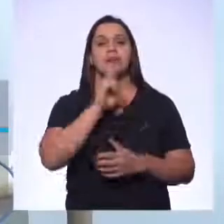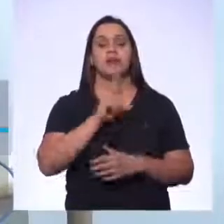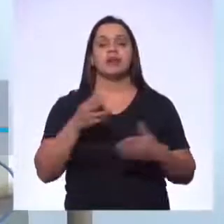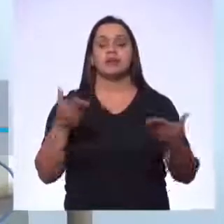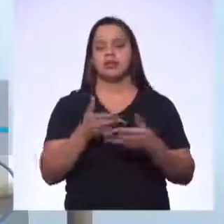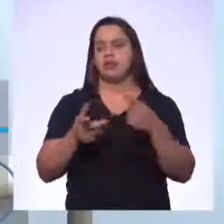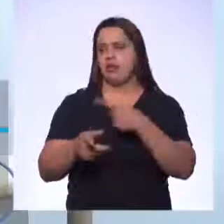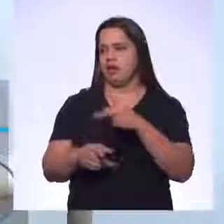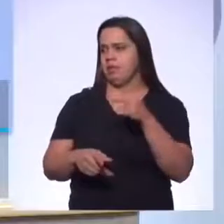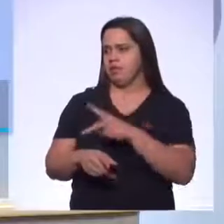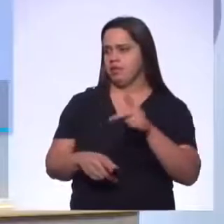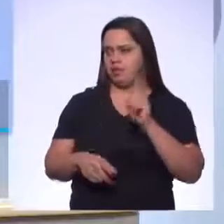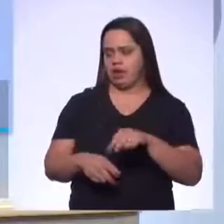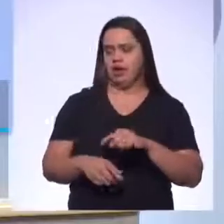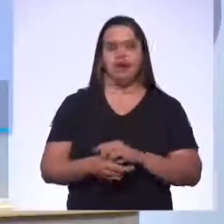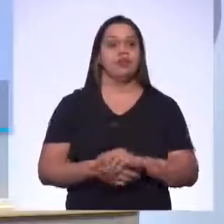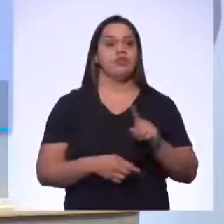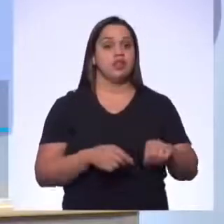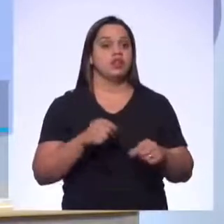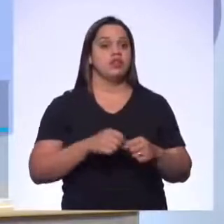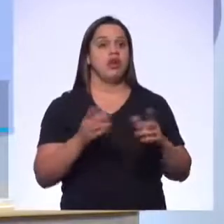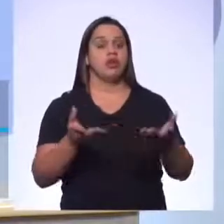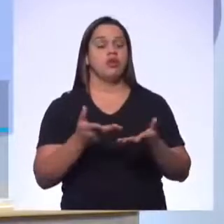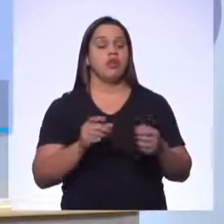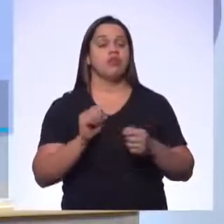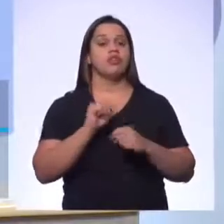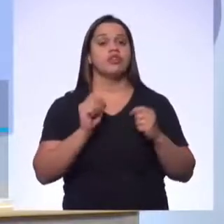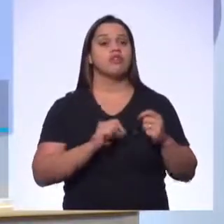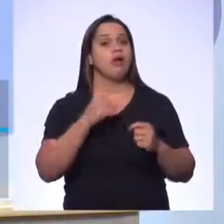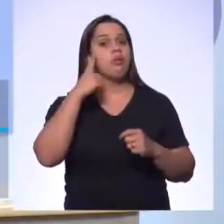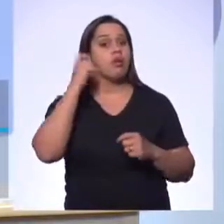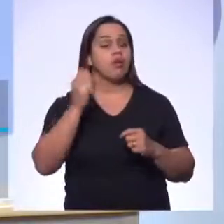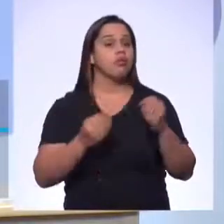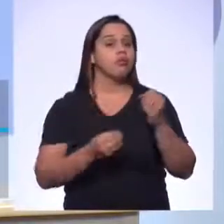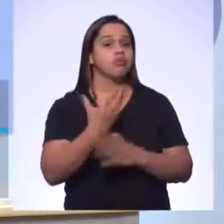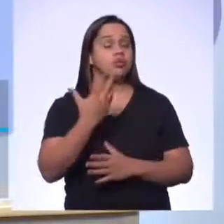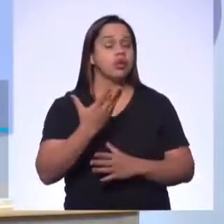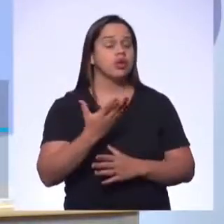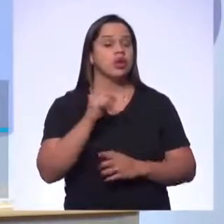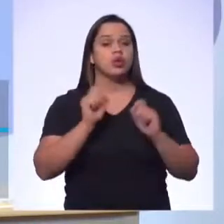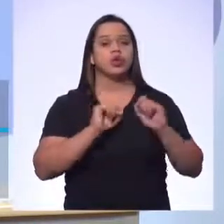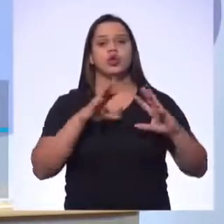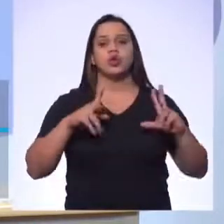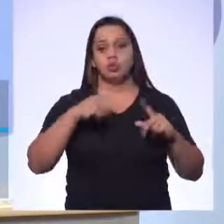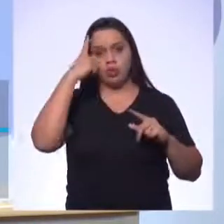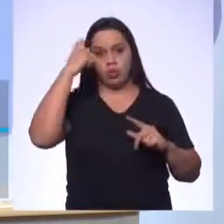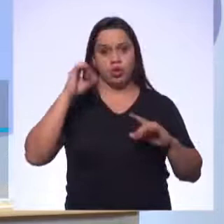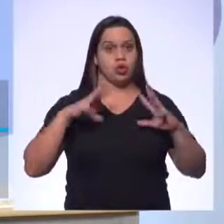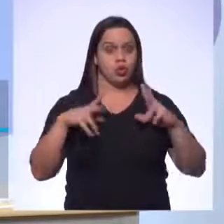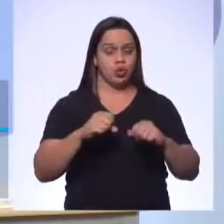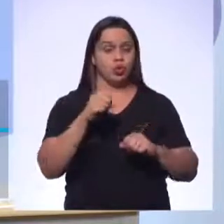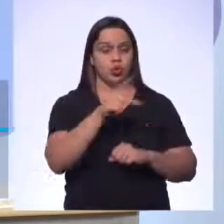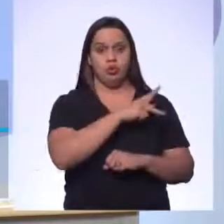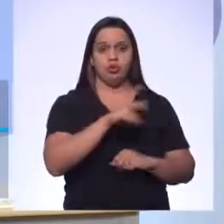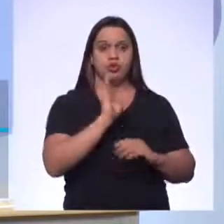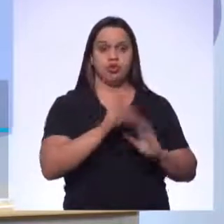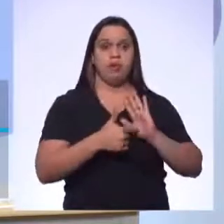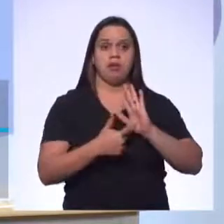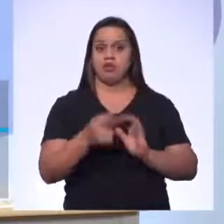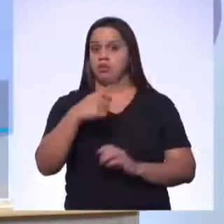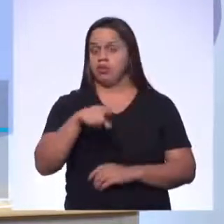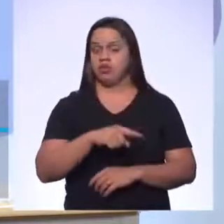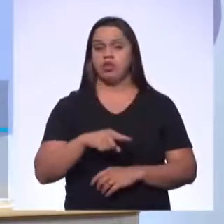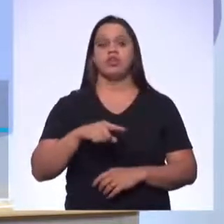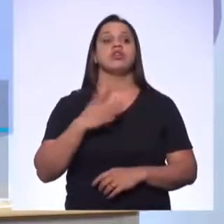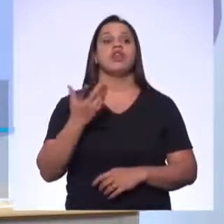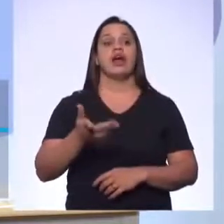né, professora? Uma atividade. Exatamente. Vocês vão formular aí uma hipótese com base em tudo que o professor Antônio apresentou para nós na aula de hoje, né? Ou seja, do ponto